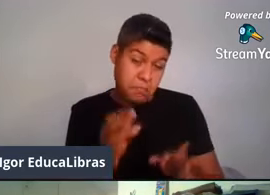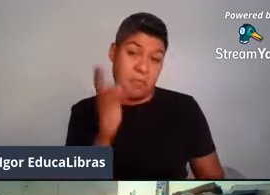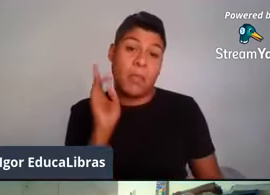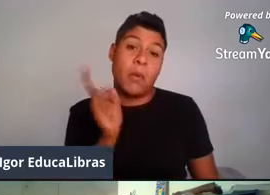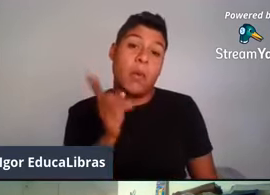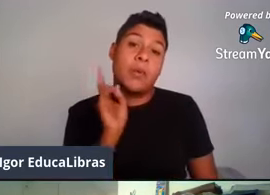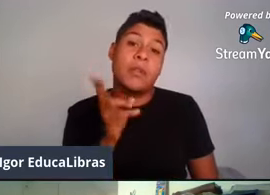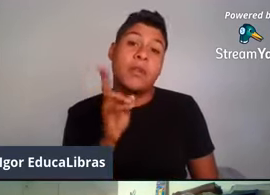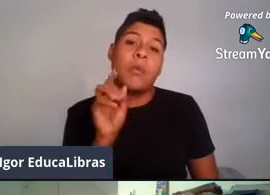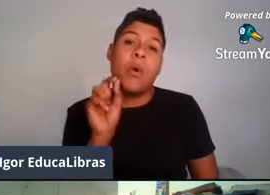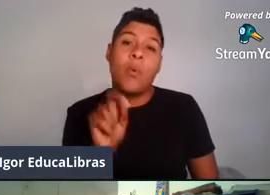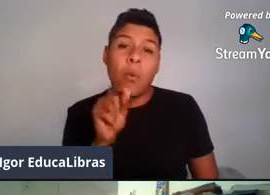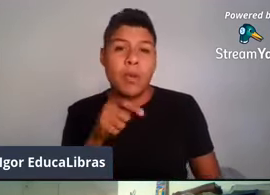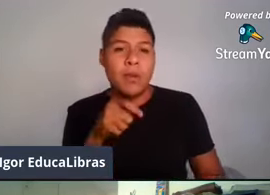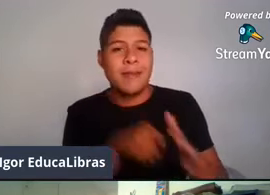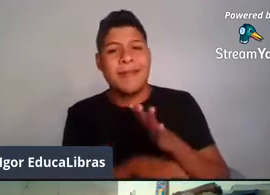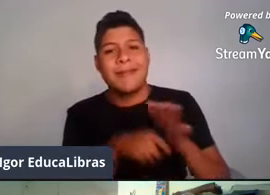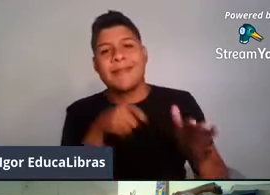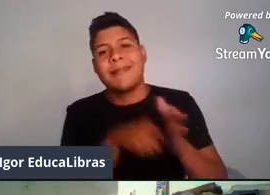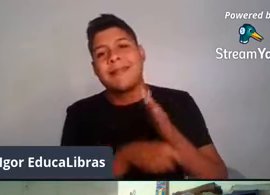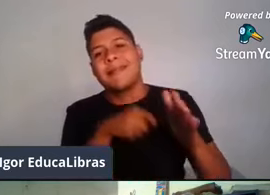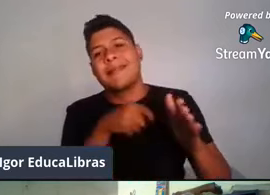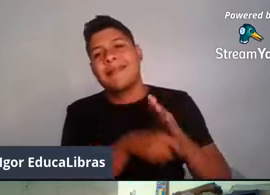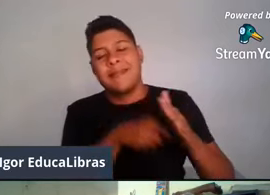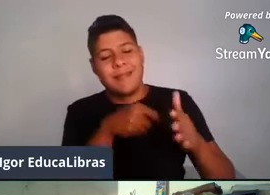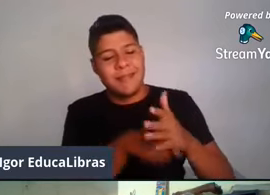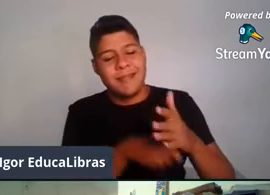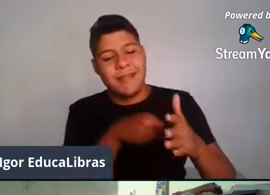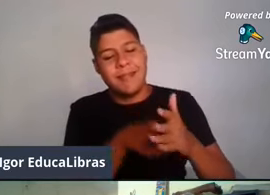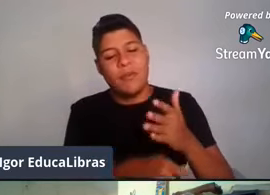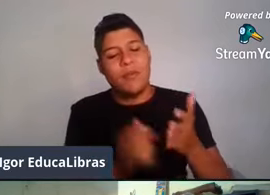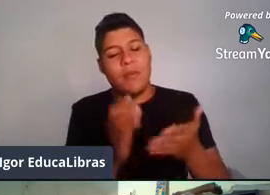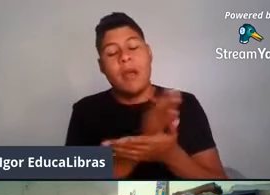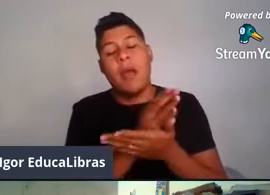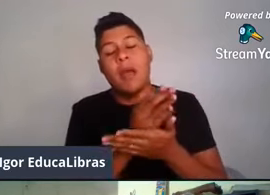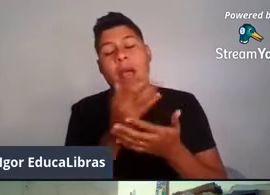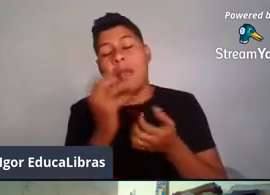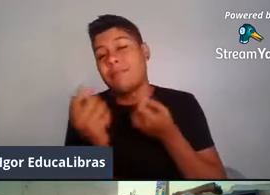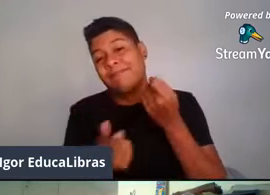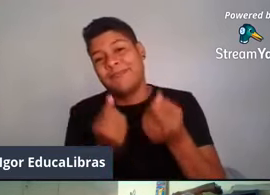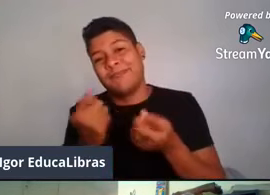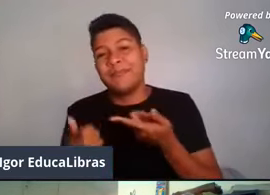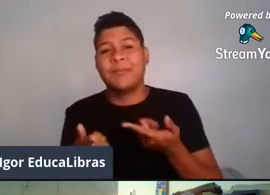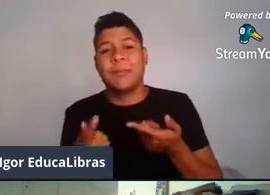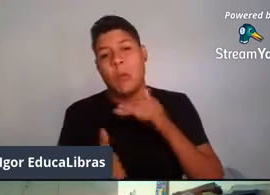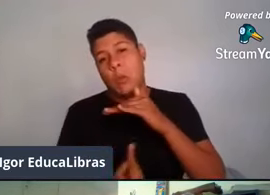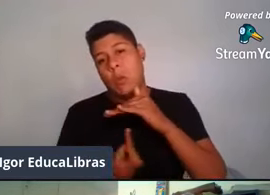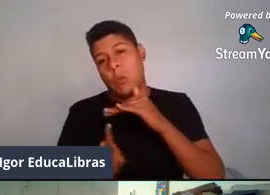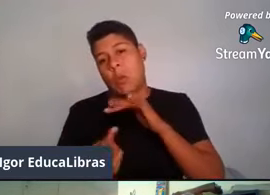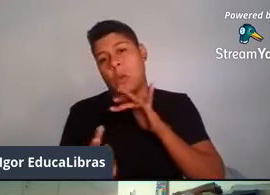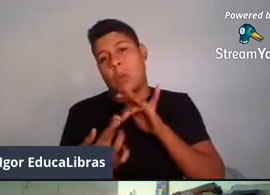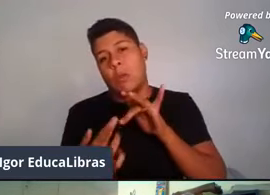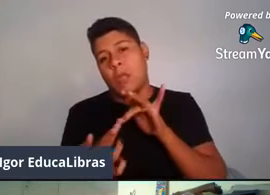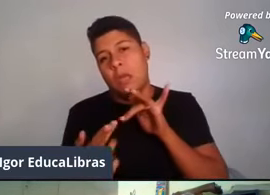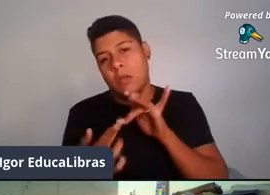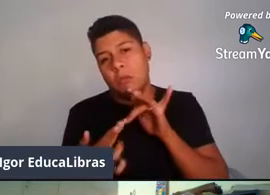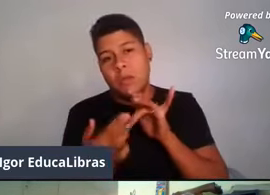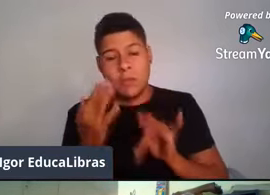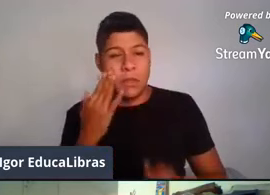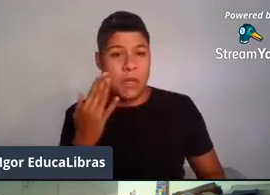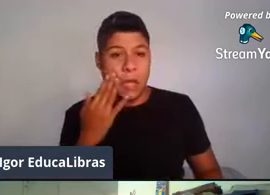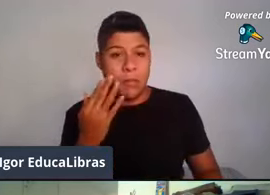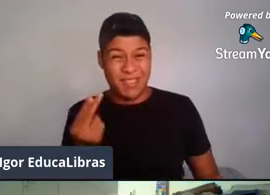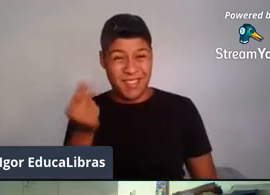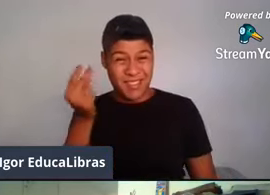continuar exigindo algum tipo de restrição ao contato pessoal. O contato não vai ser mais como